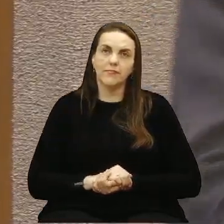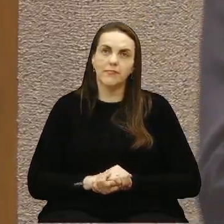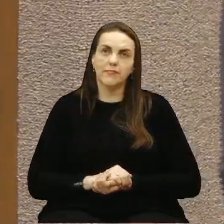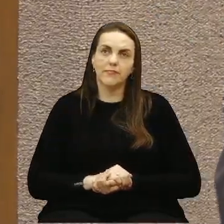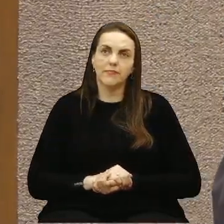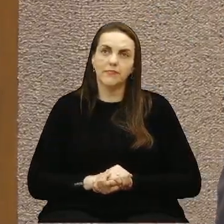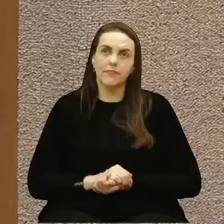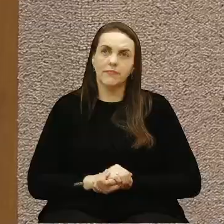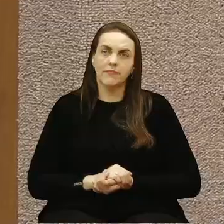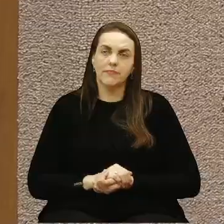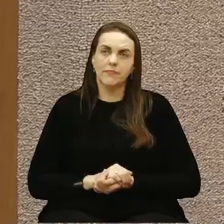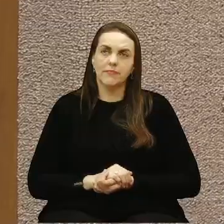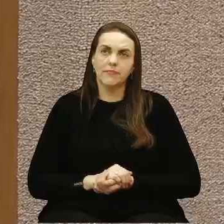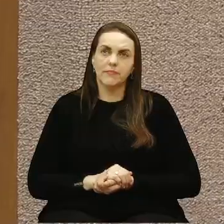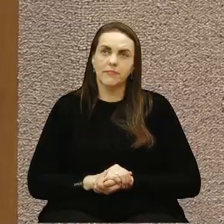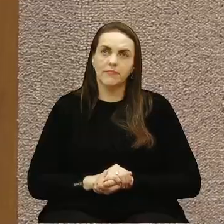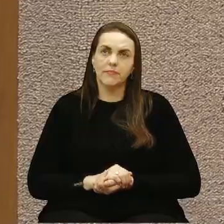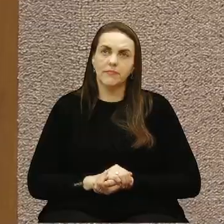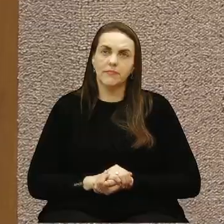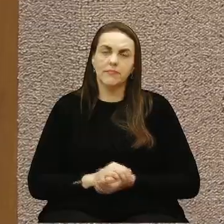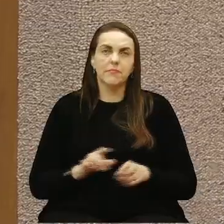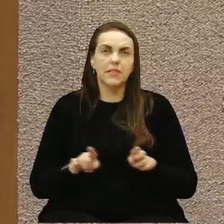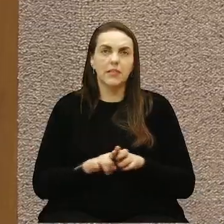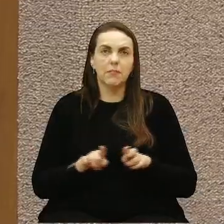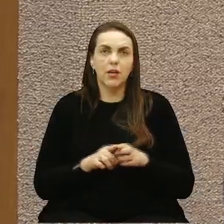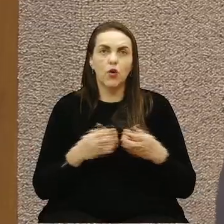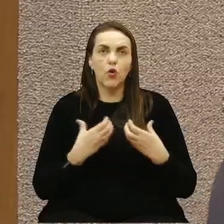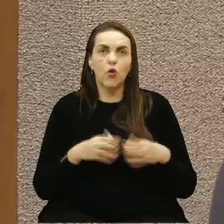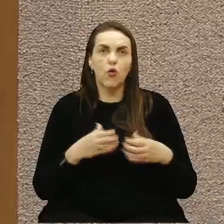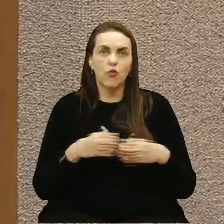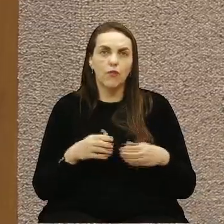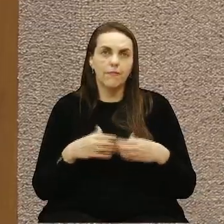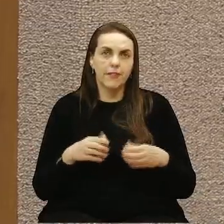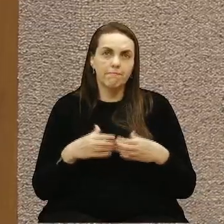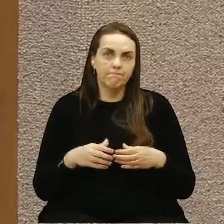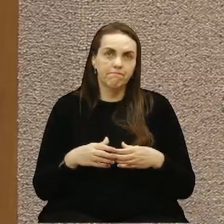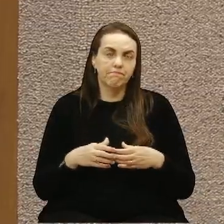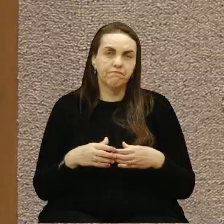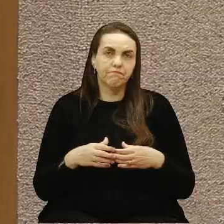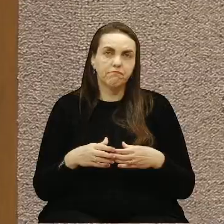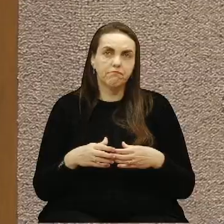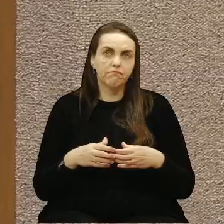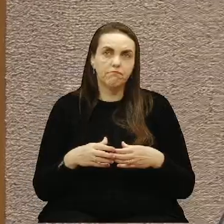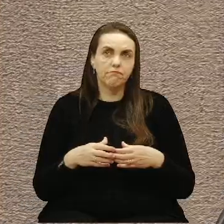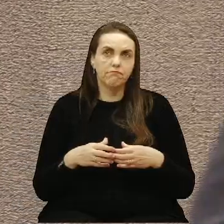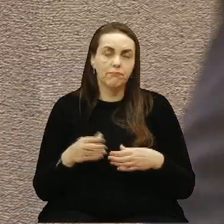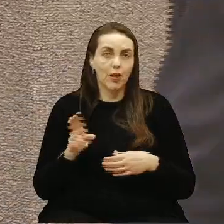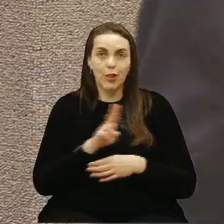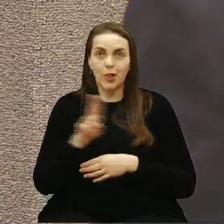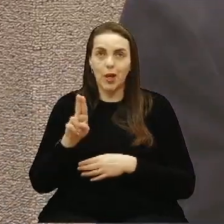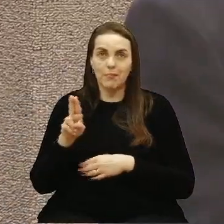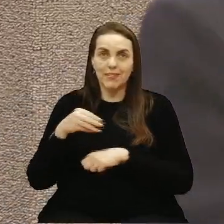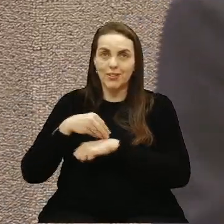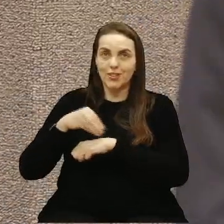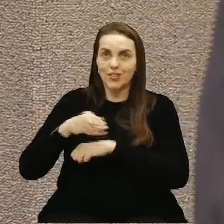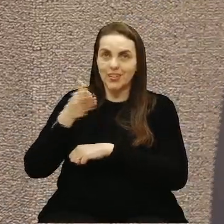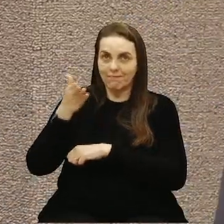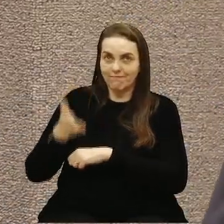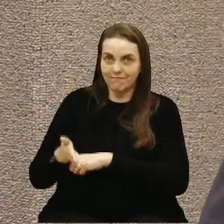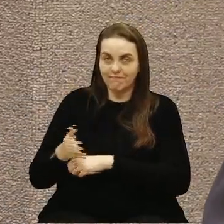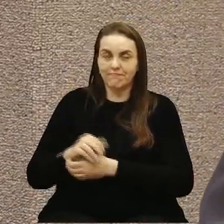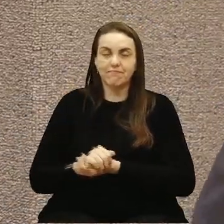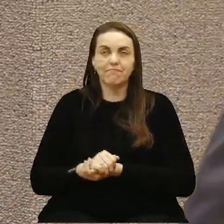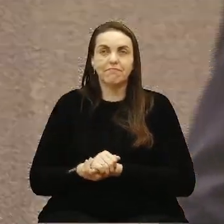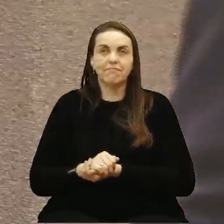também convivi muito com os nomes indicados aqui, por exemplo, o